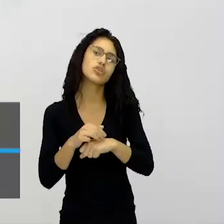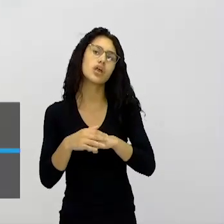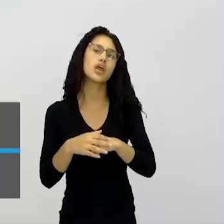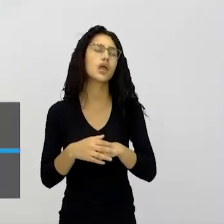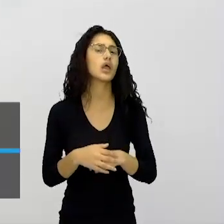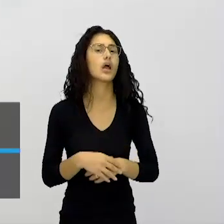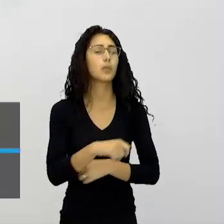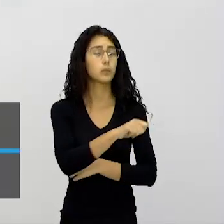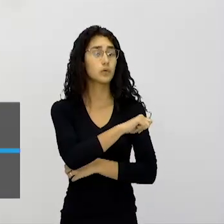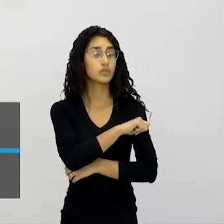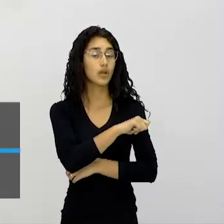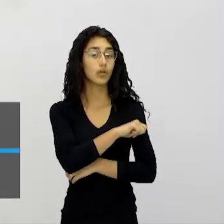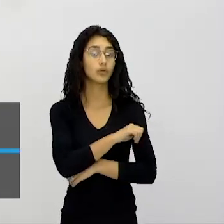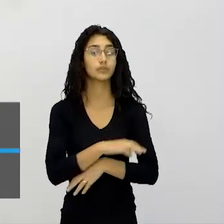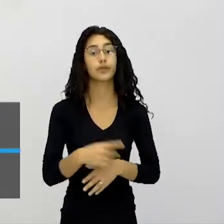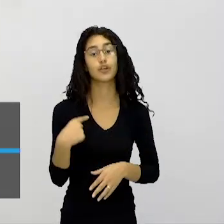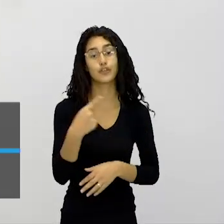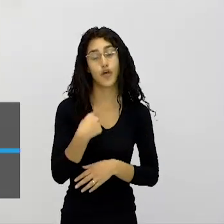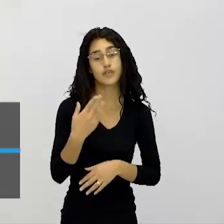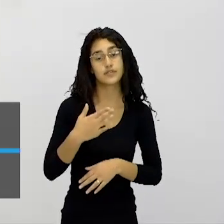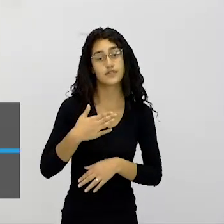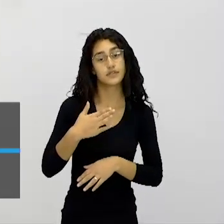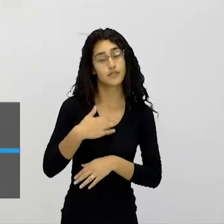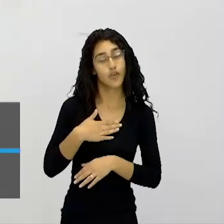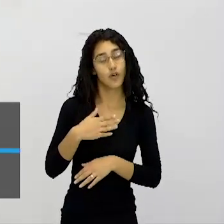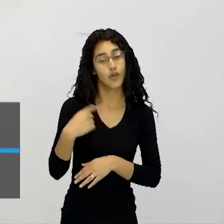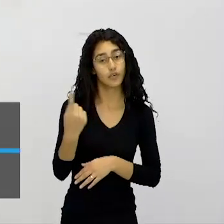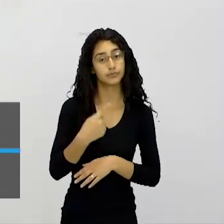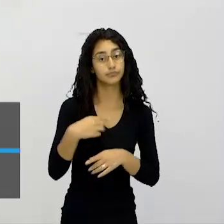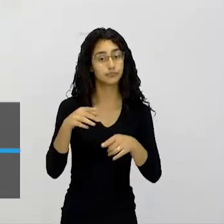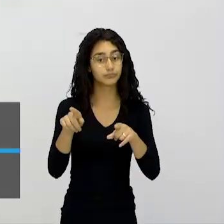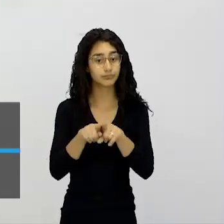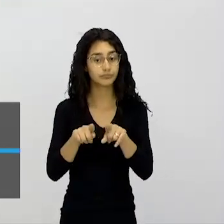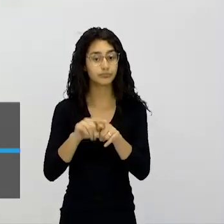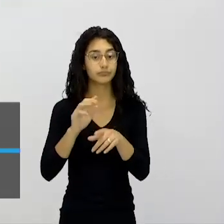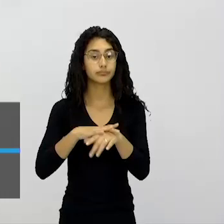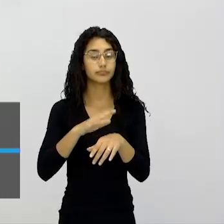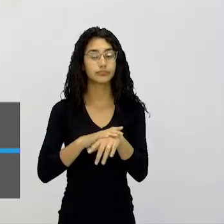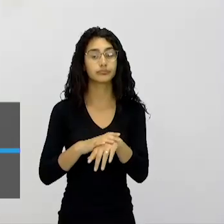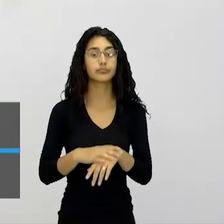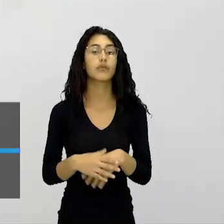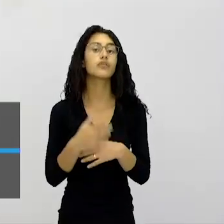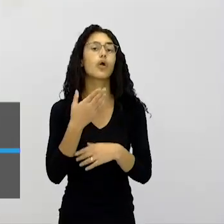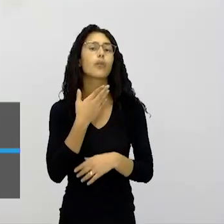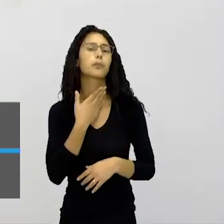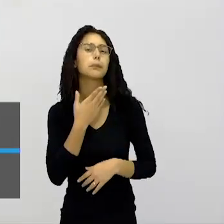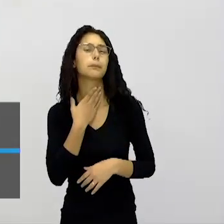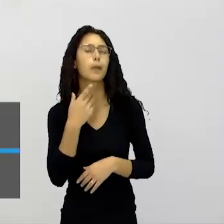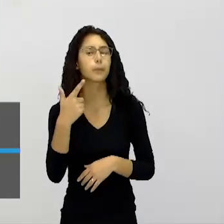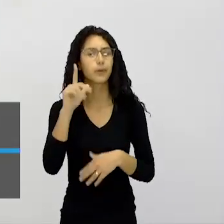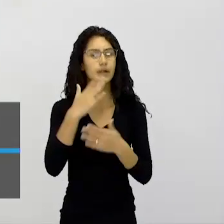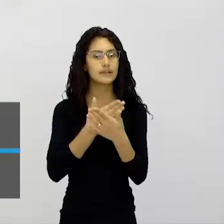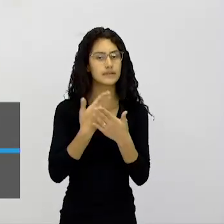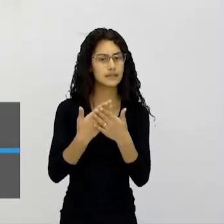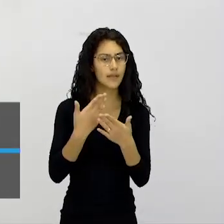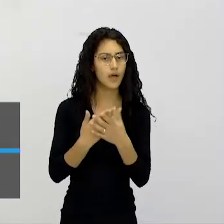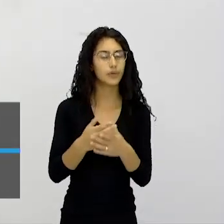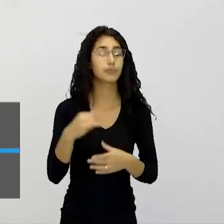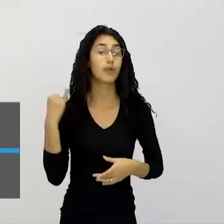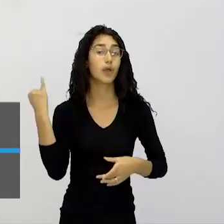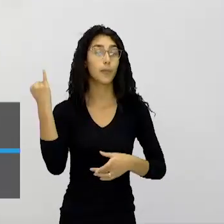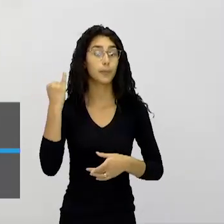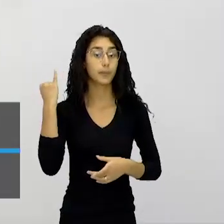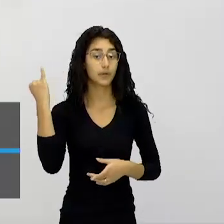gente também faz, né? A gente estava conversando aqui, eu e a Nilza, antes da aula, que é importante a gente